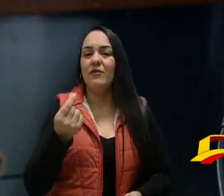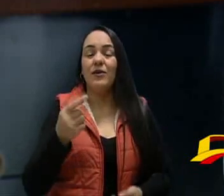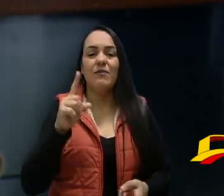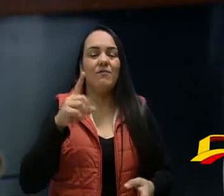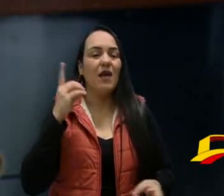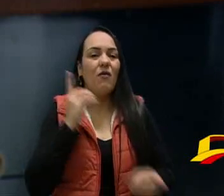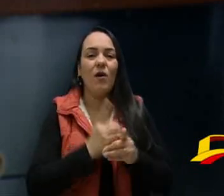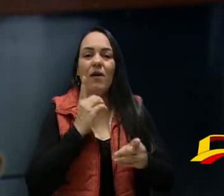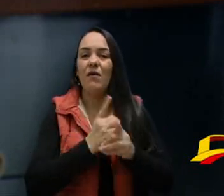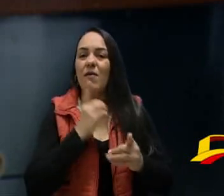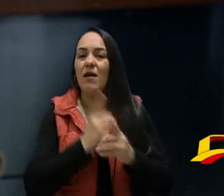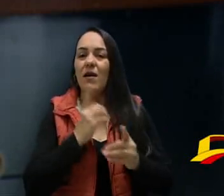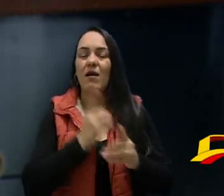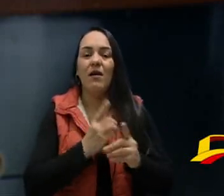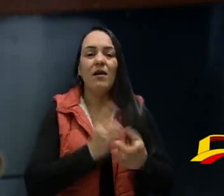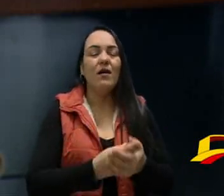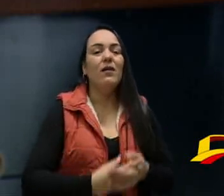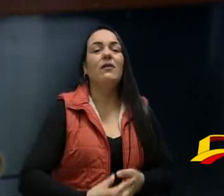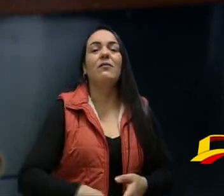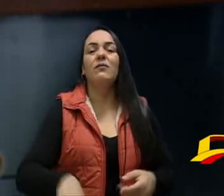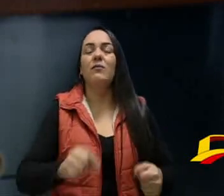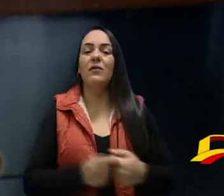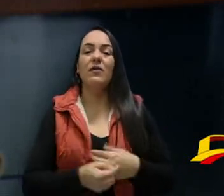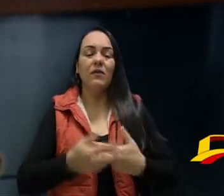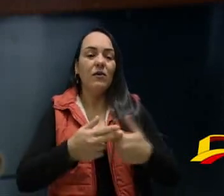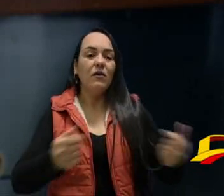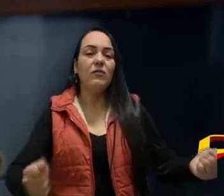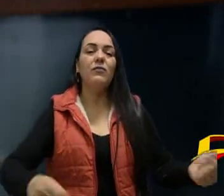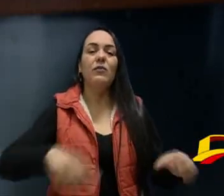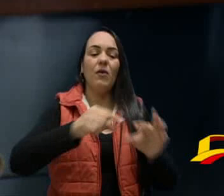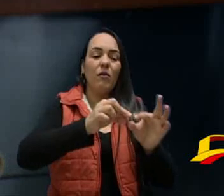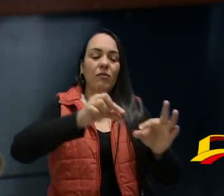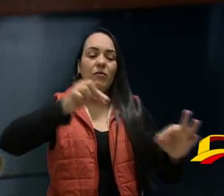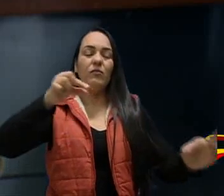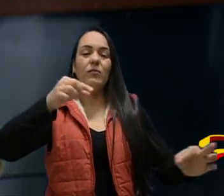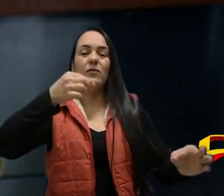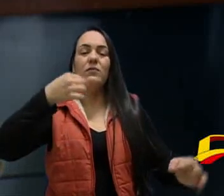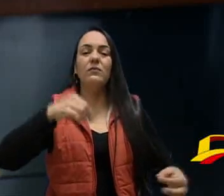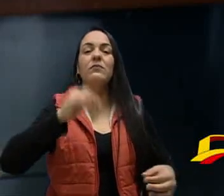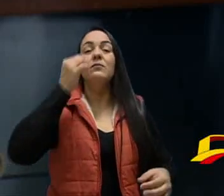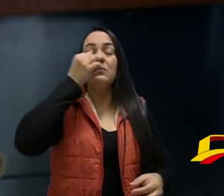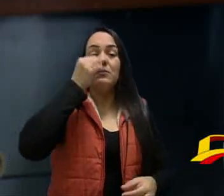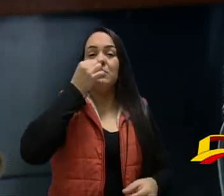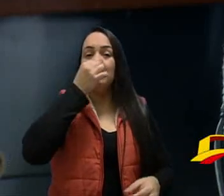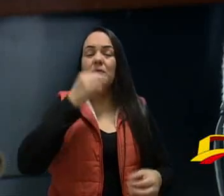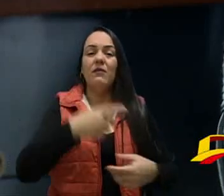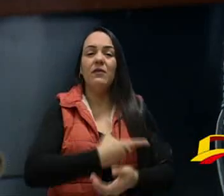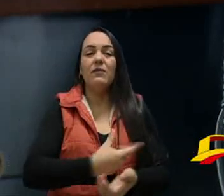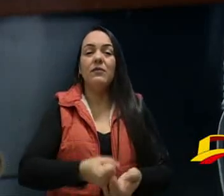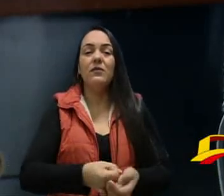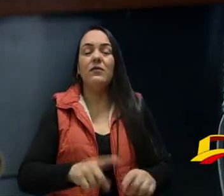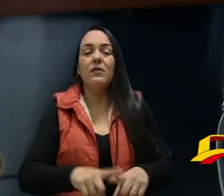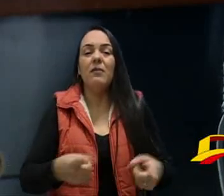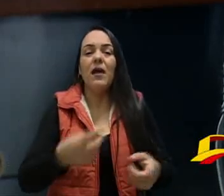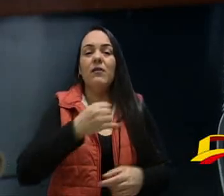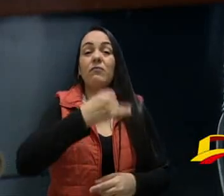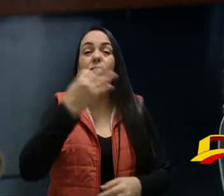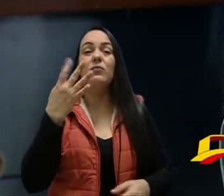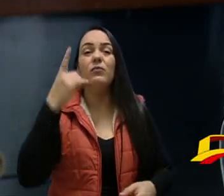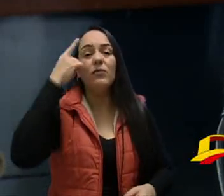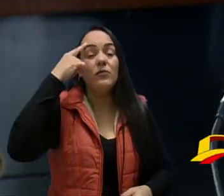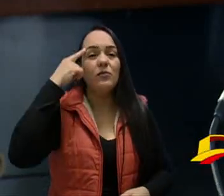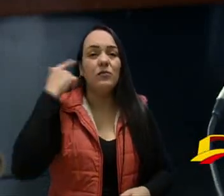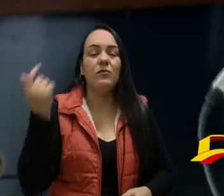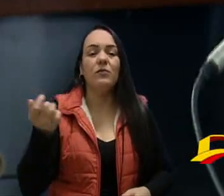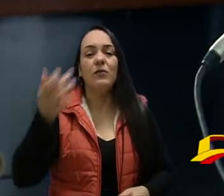a gente não encontra alguns produtos como o swab a arte para o suave toda falco vocês têm dimensionado o número de